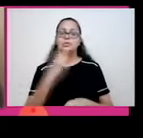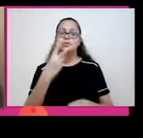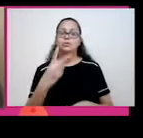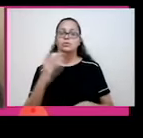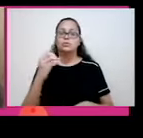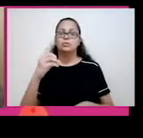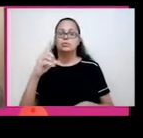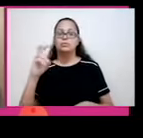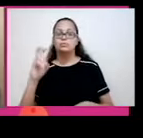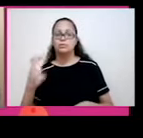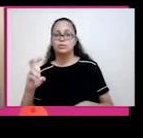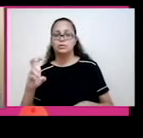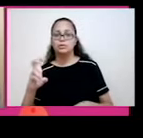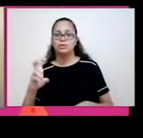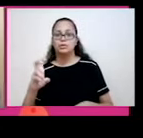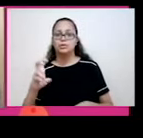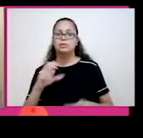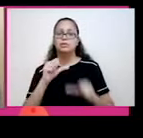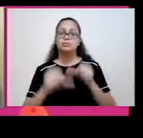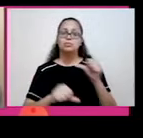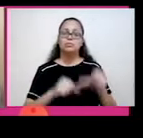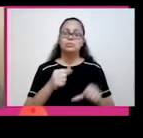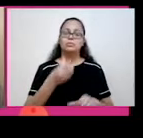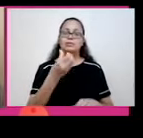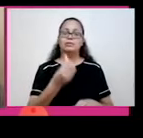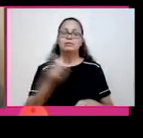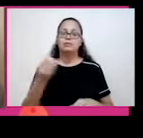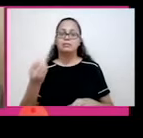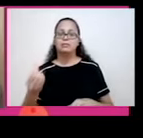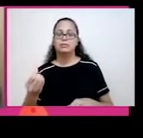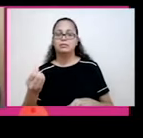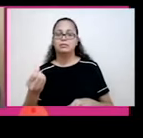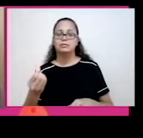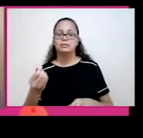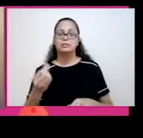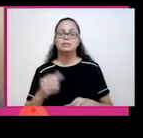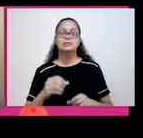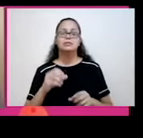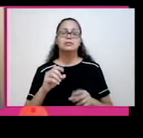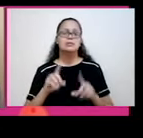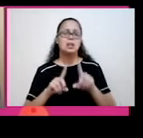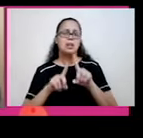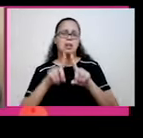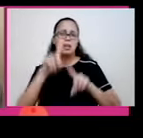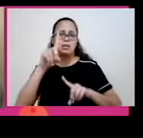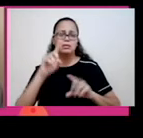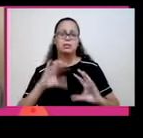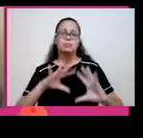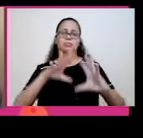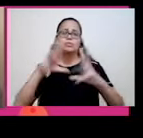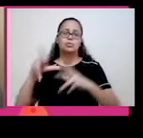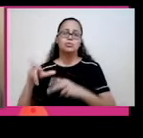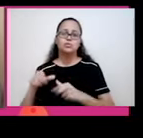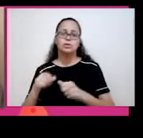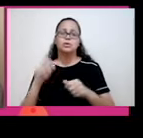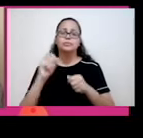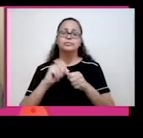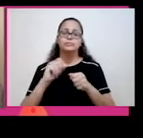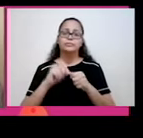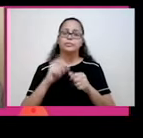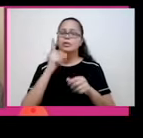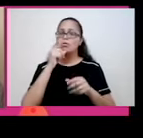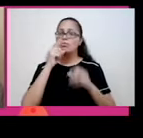né, de áreas cultivadas com irrigação. E a China ela é líder mundial nesse tipo de produção. Produção a partir